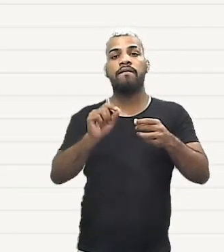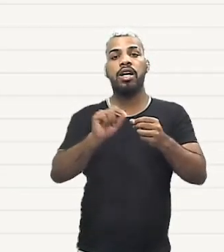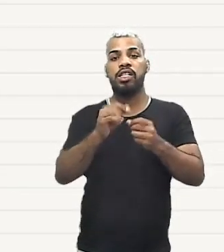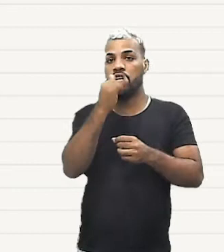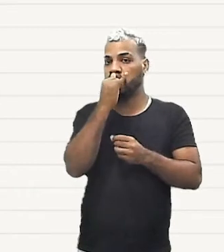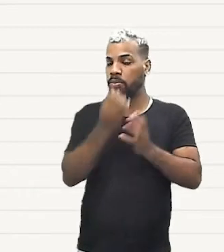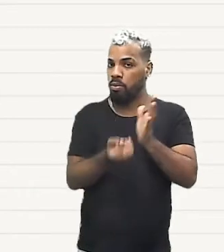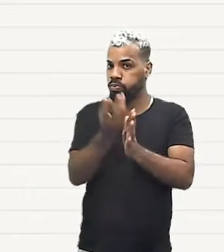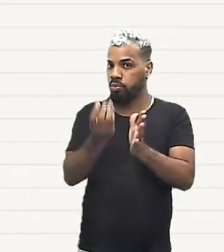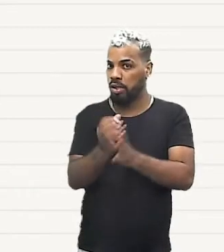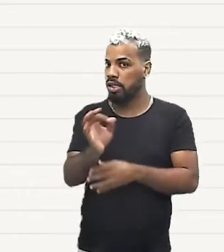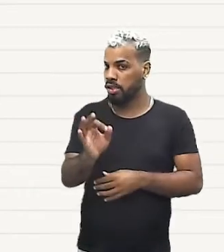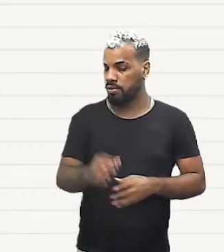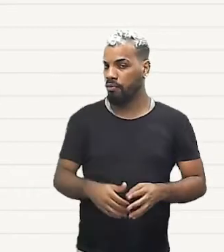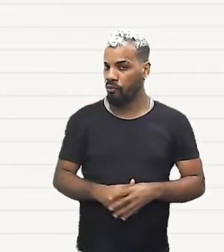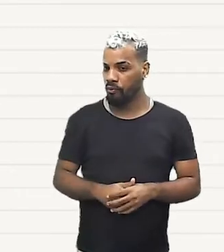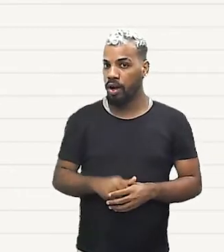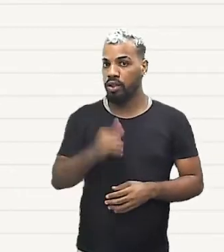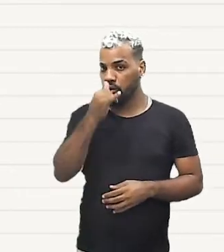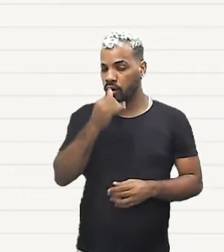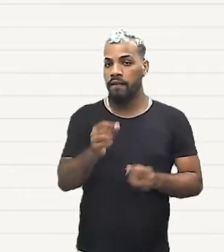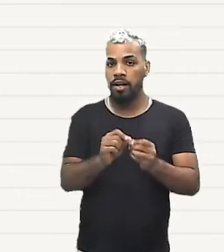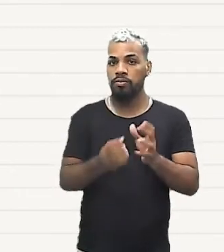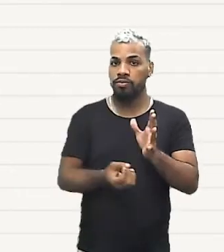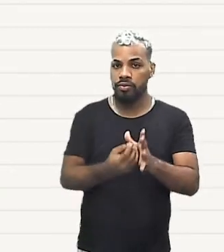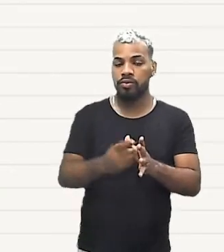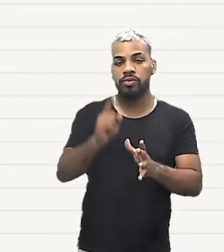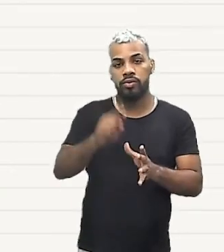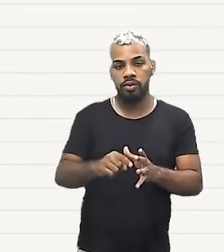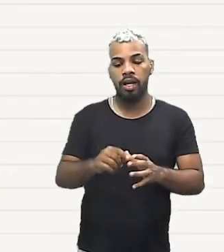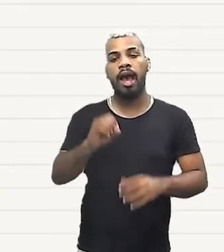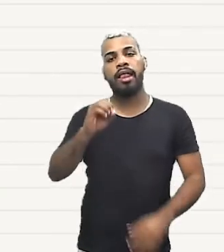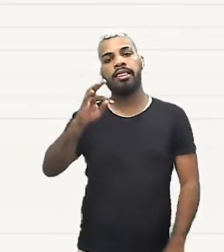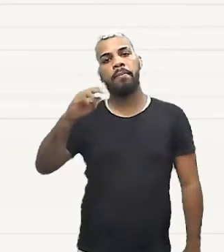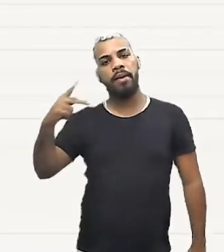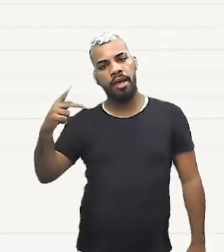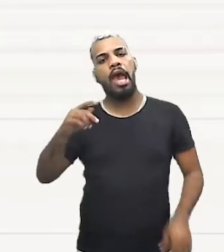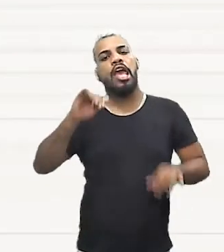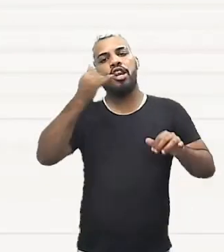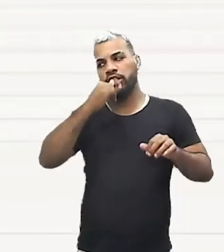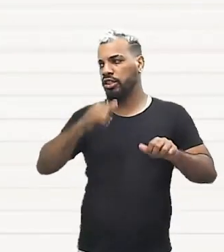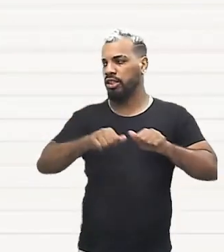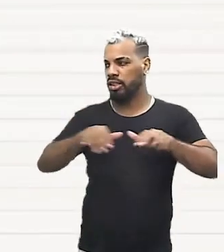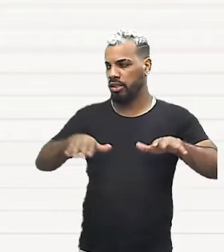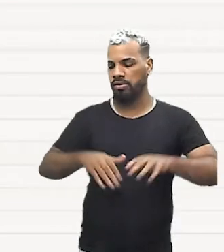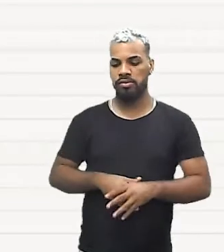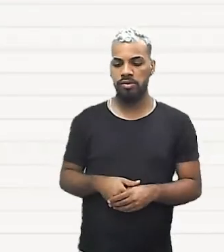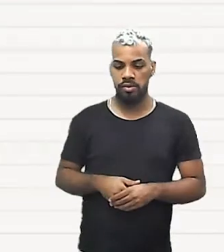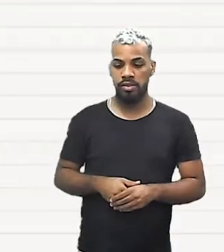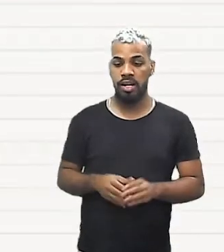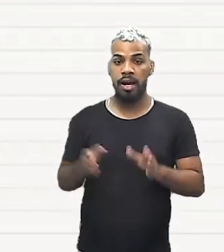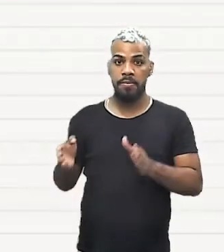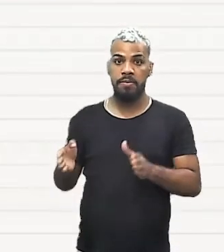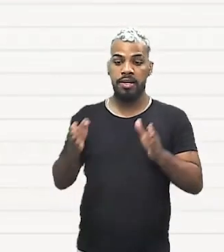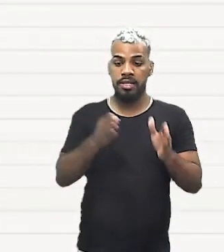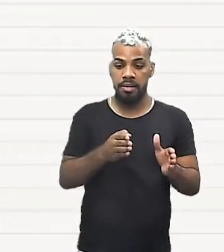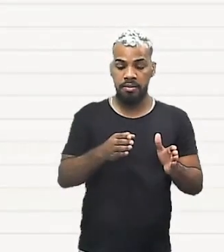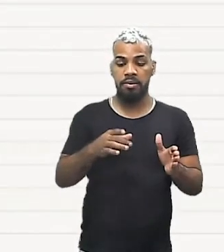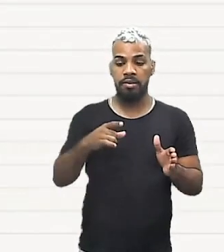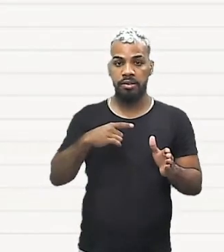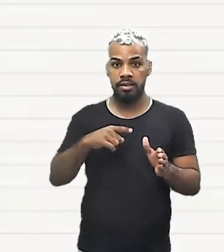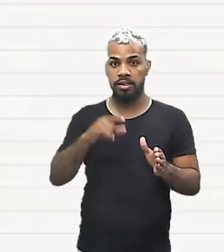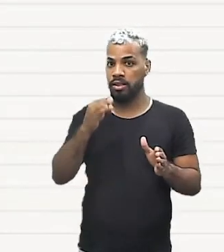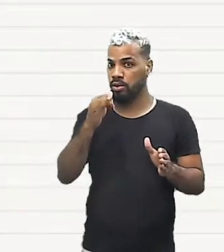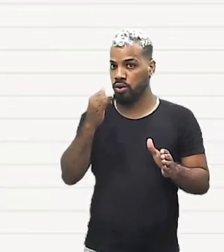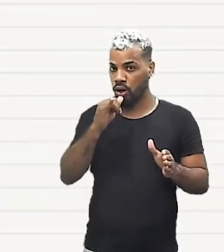tá e quando produz energia a gente produz energia na forma de ATP então na primeira etapa da fermentação que essa quebra da